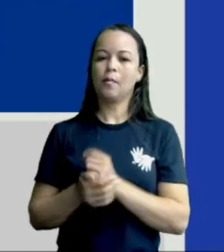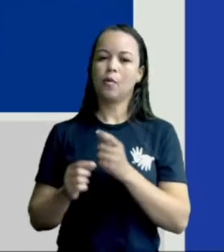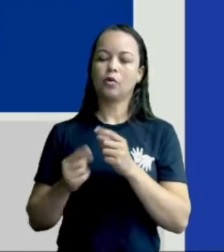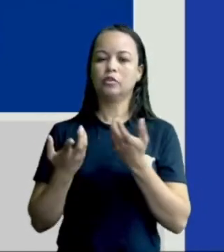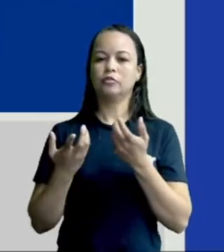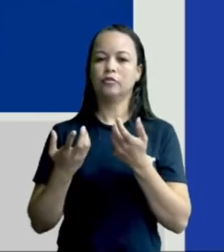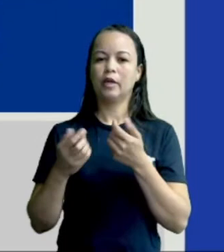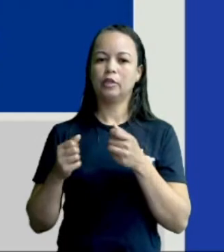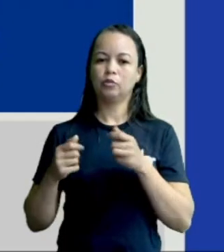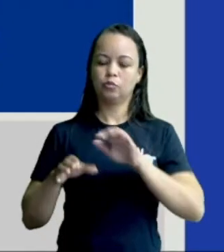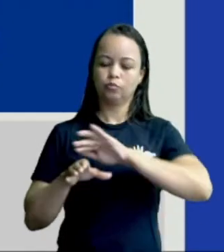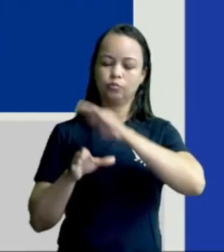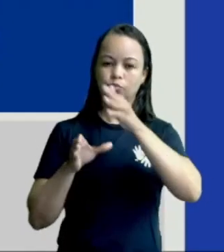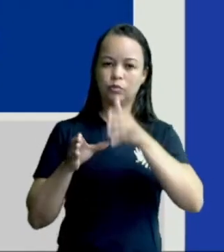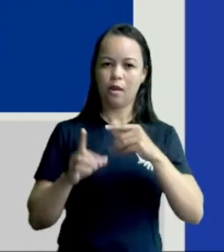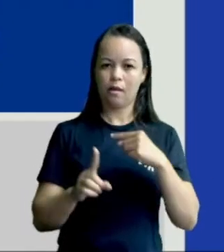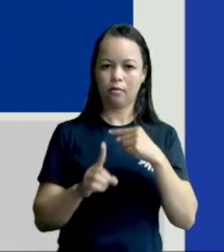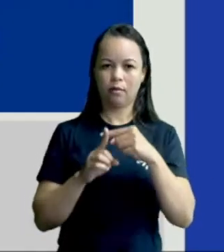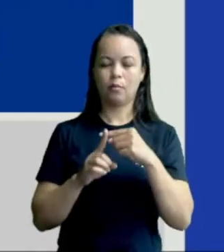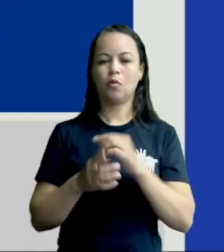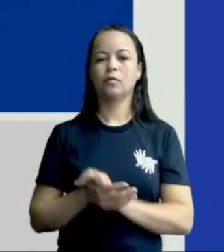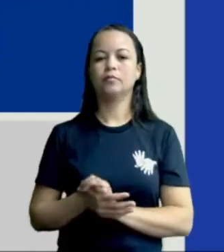em Tabocas.